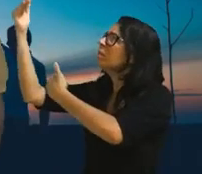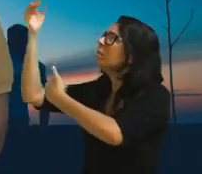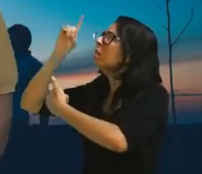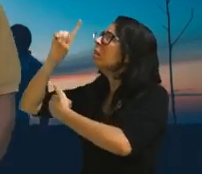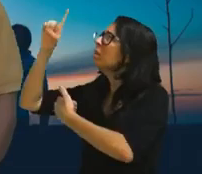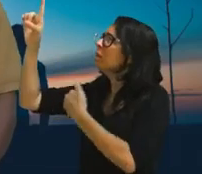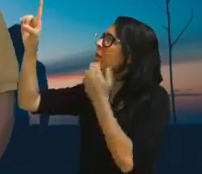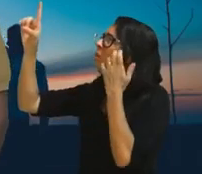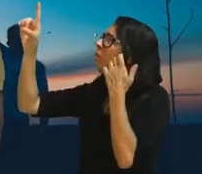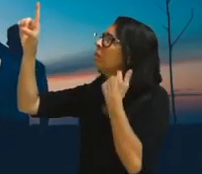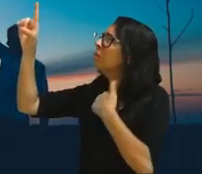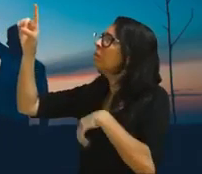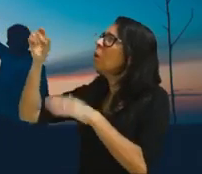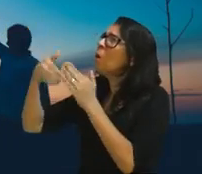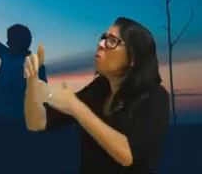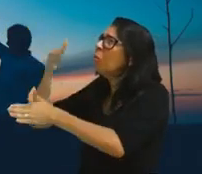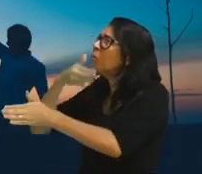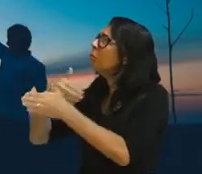Sabe o que está falando aqui?